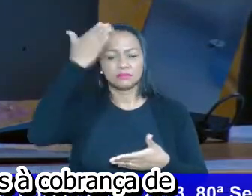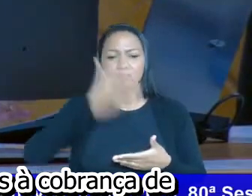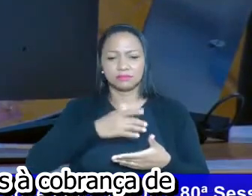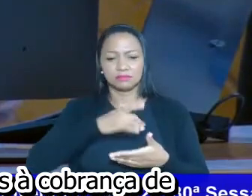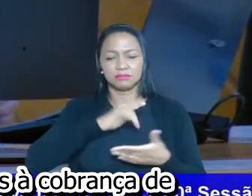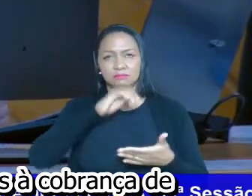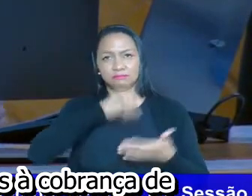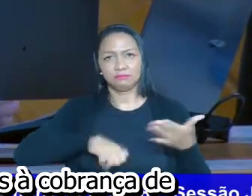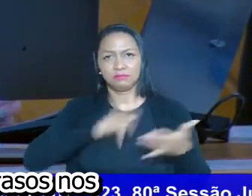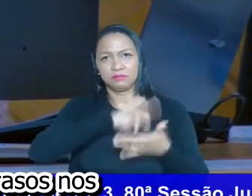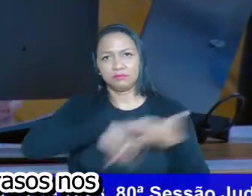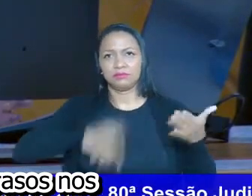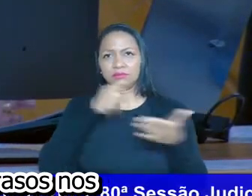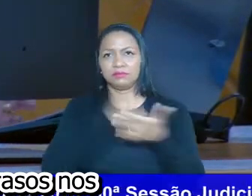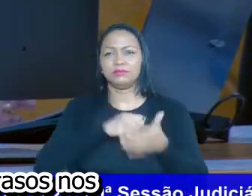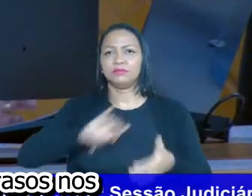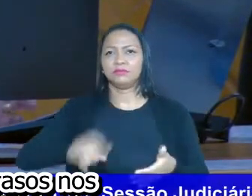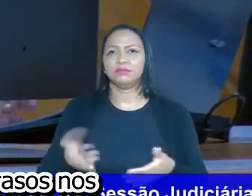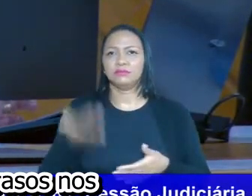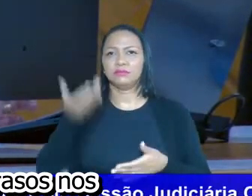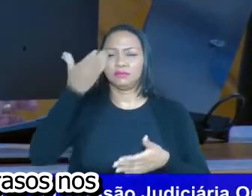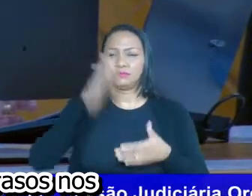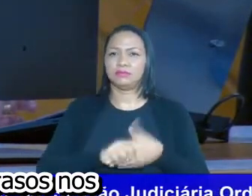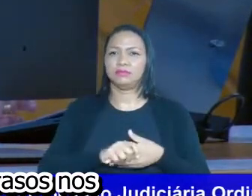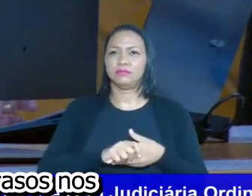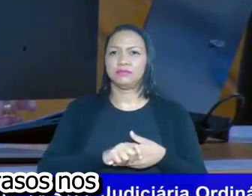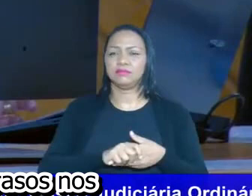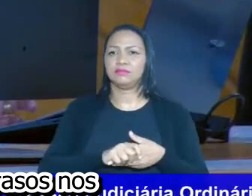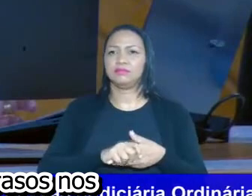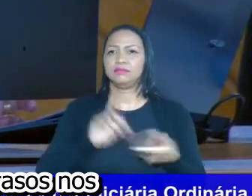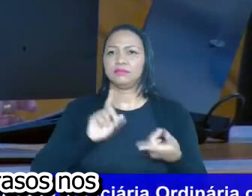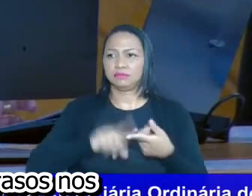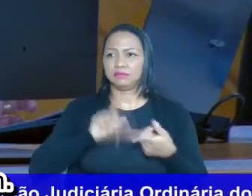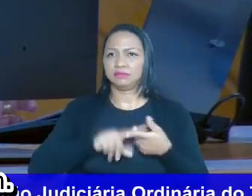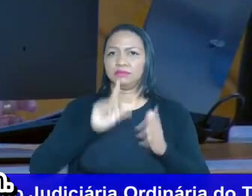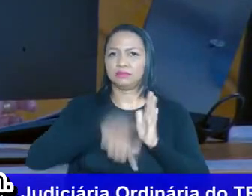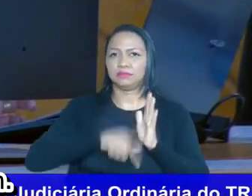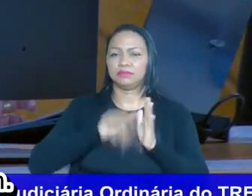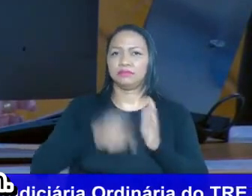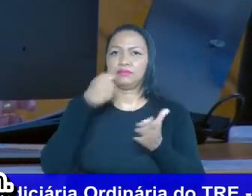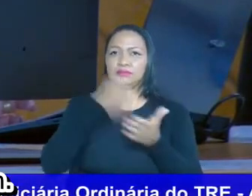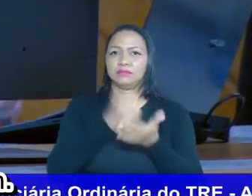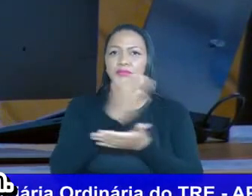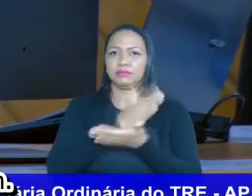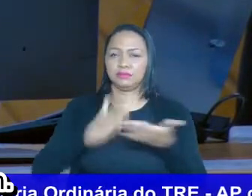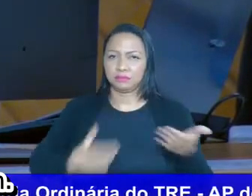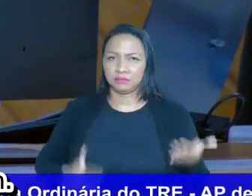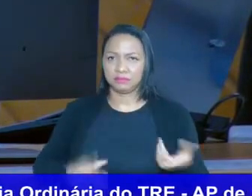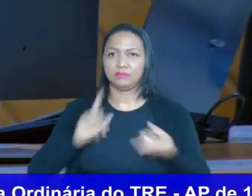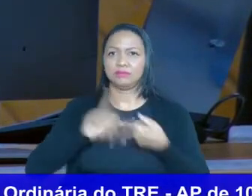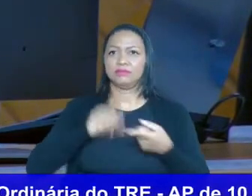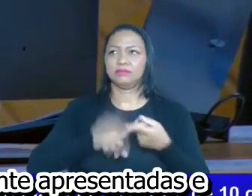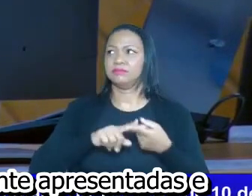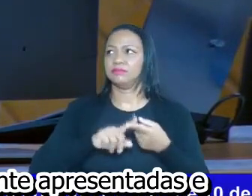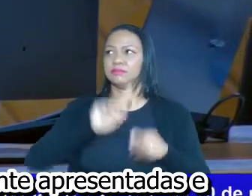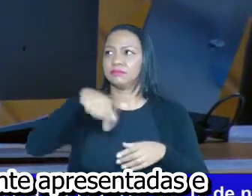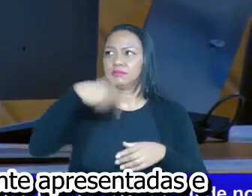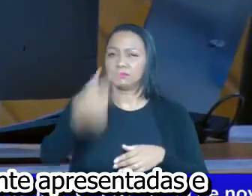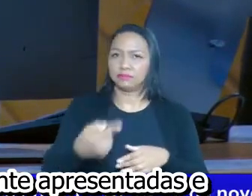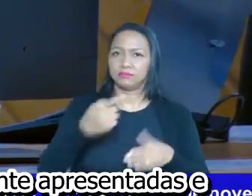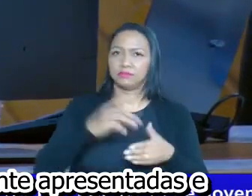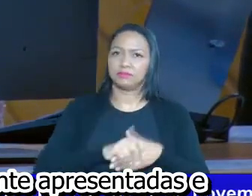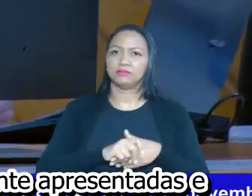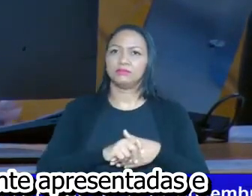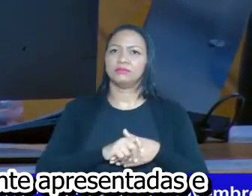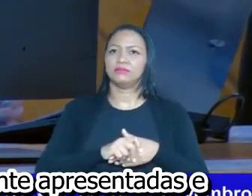comprovantes relativos à cobrança de juros e correções monetárias. Então, em razão dos atrasos nos pagamentos de algumas despesas também. Então, após a